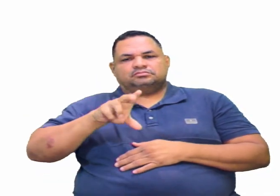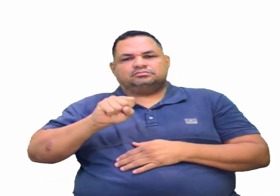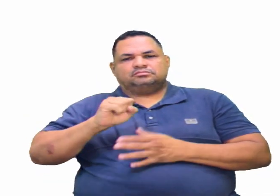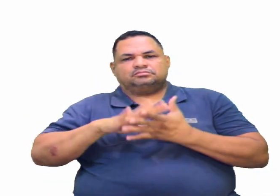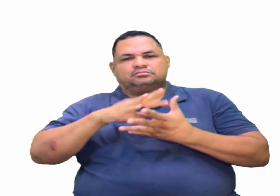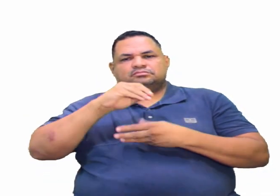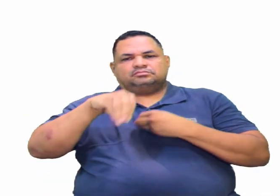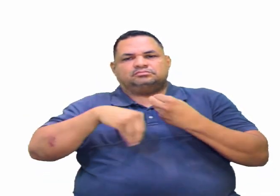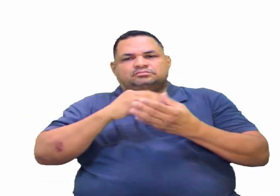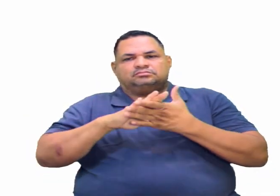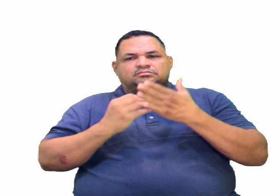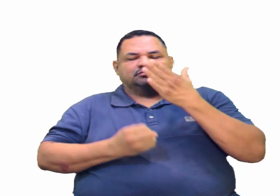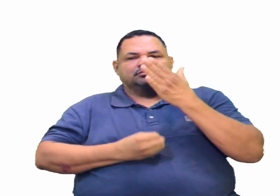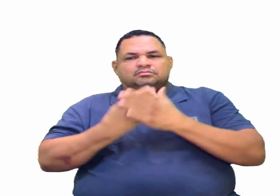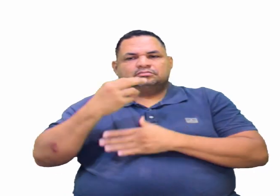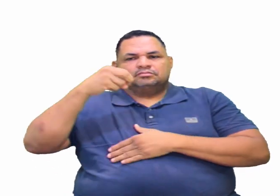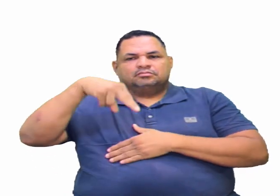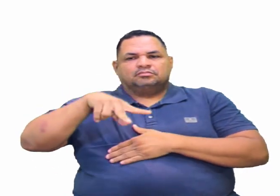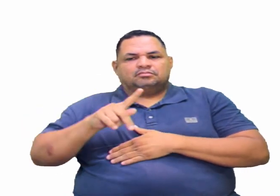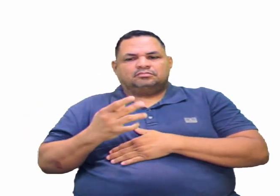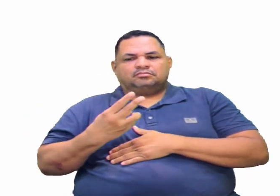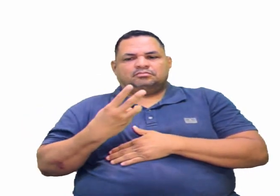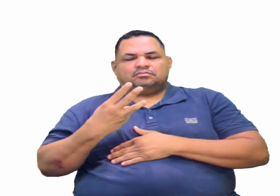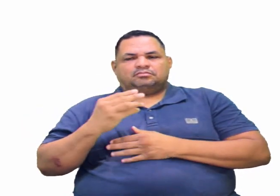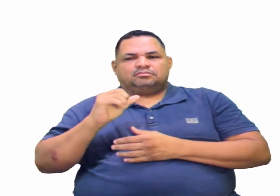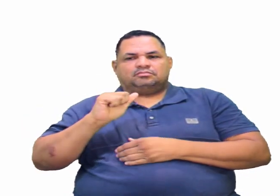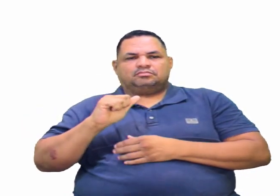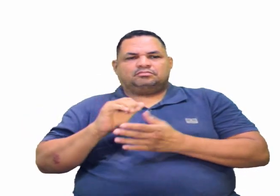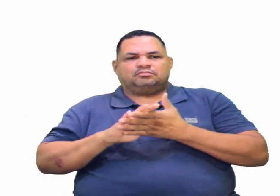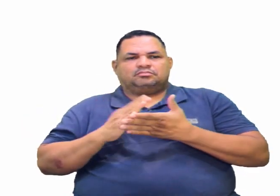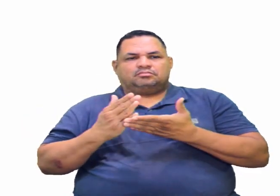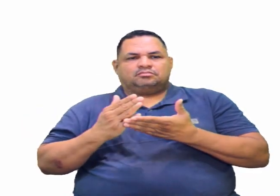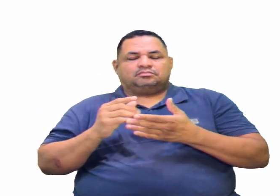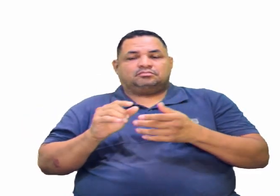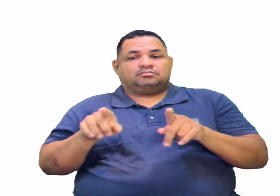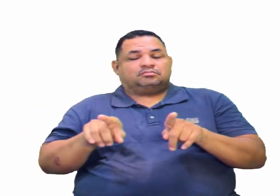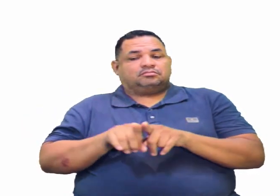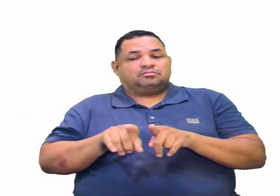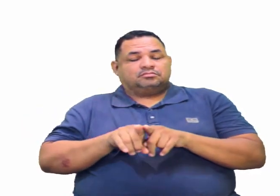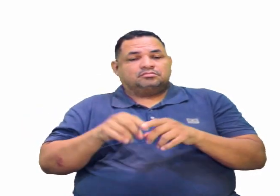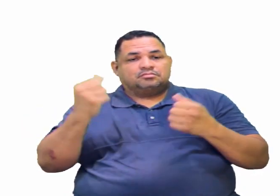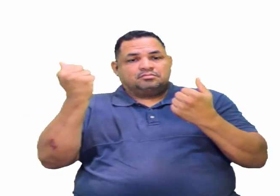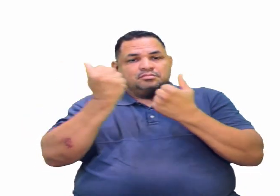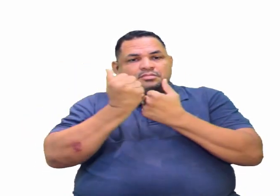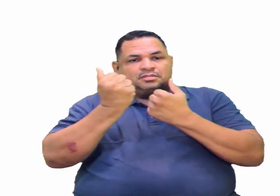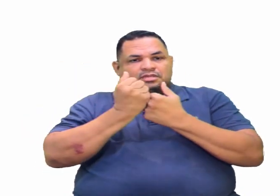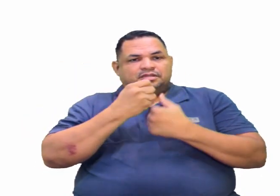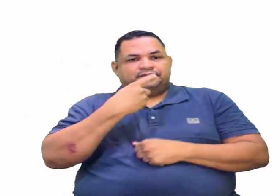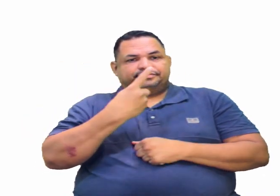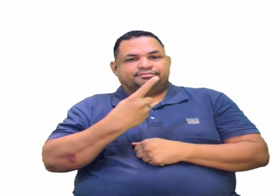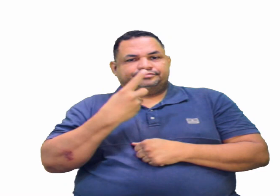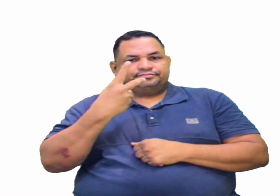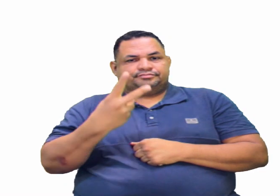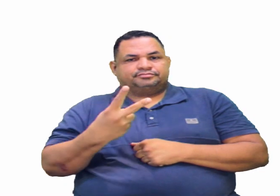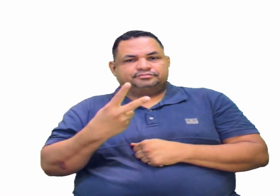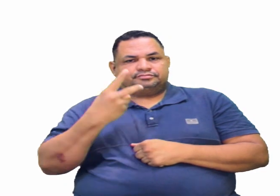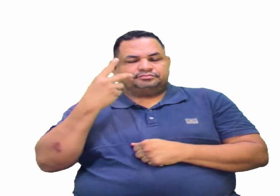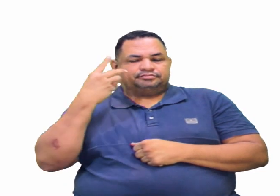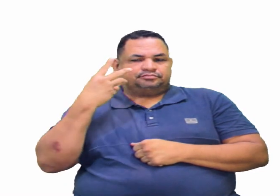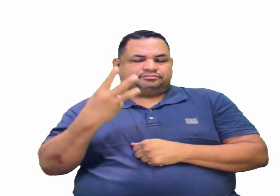são compostos derivados da amônia, né, pela substituição de